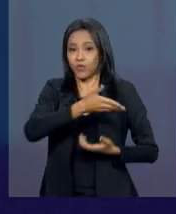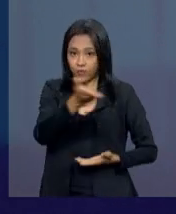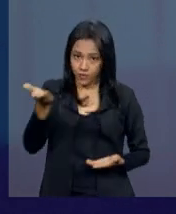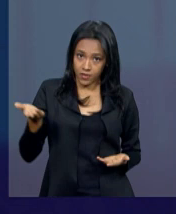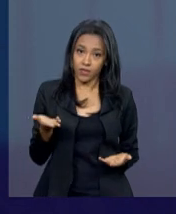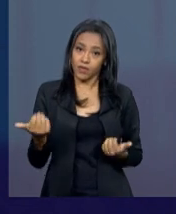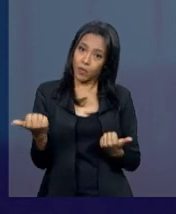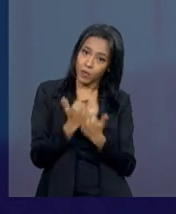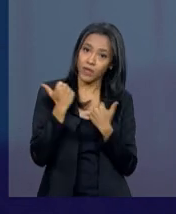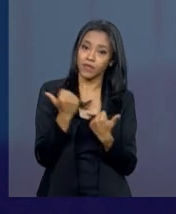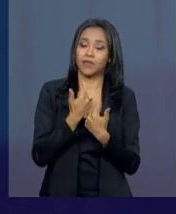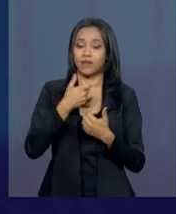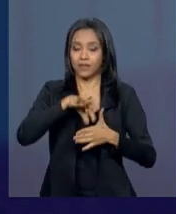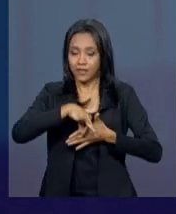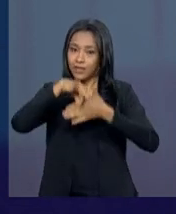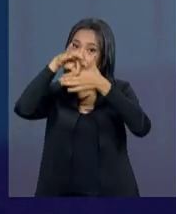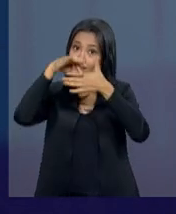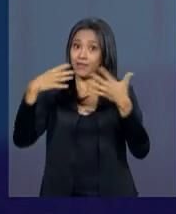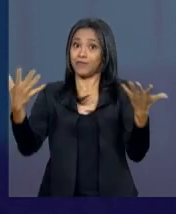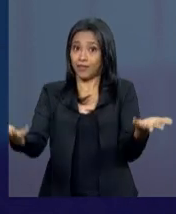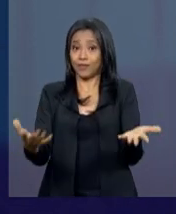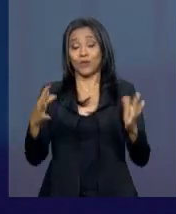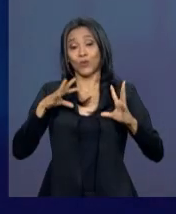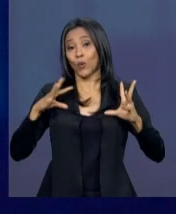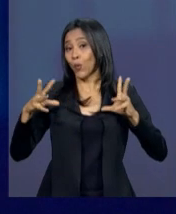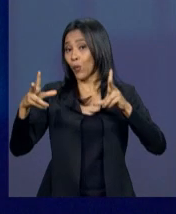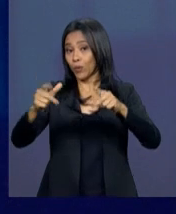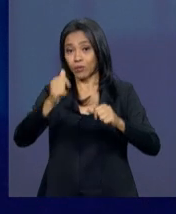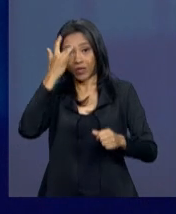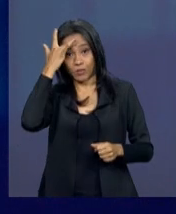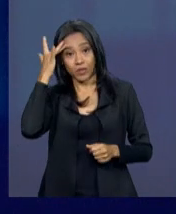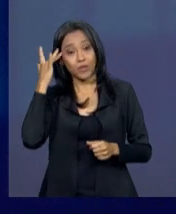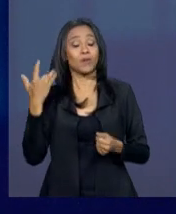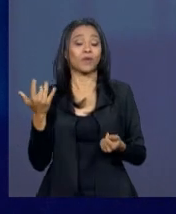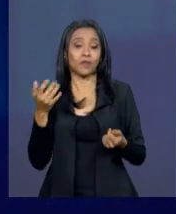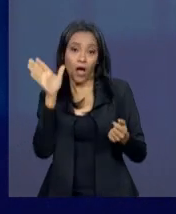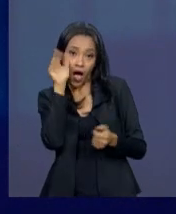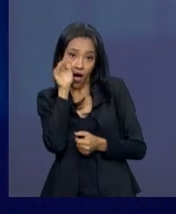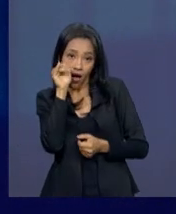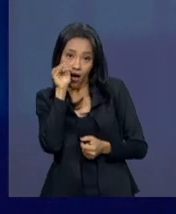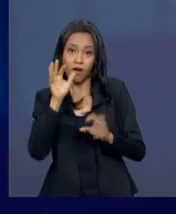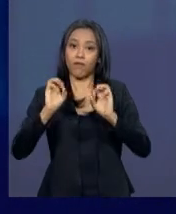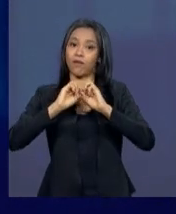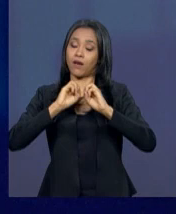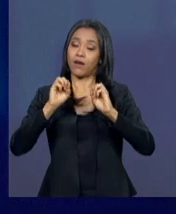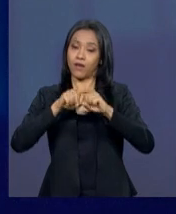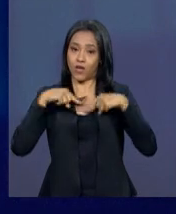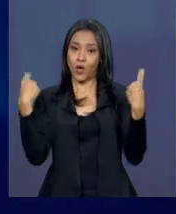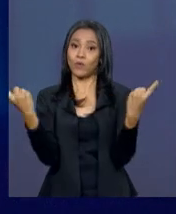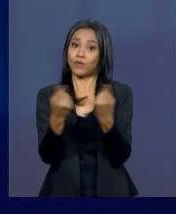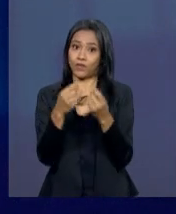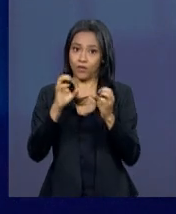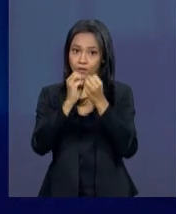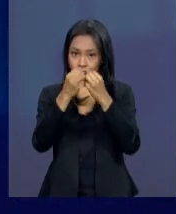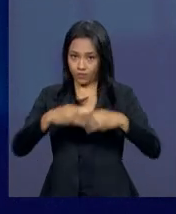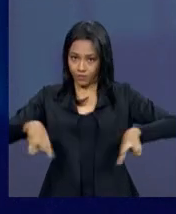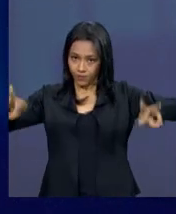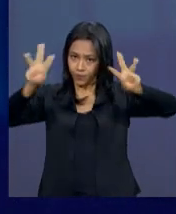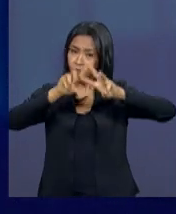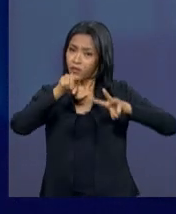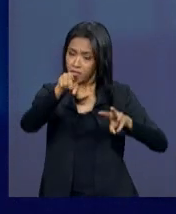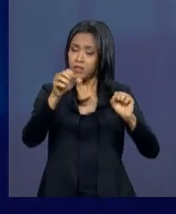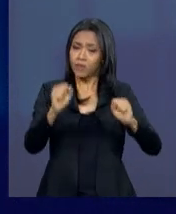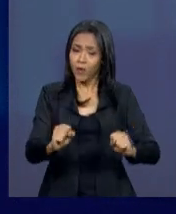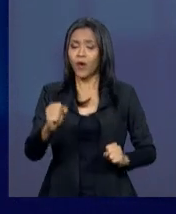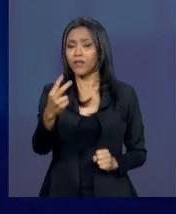parceiros líderes tá vendo que tá todo mundo aí que o mercado aí na assembleia da onu e você está acompanhando a gente acompanha também a